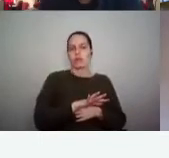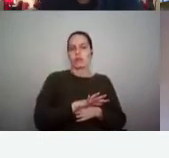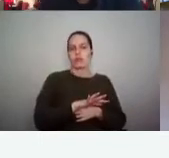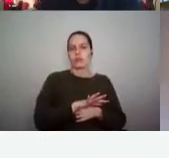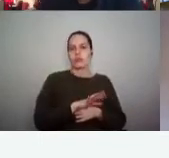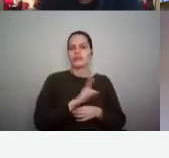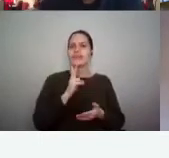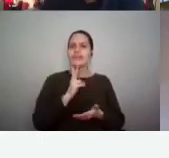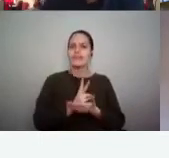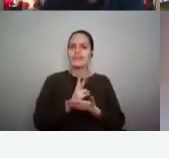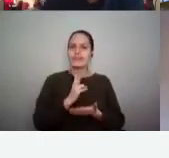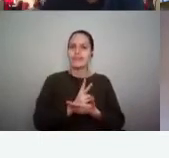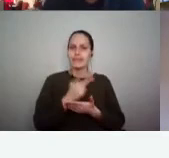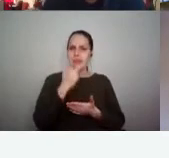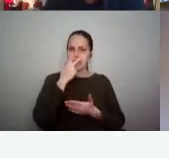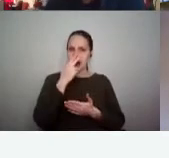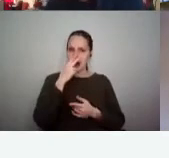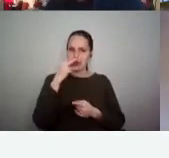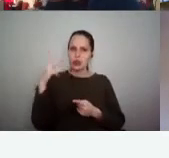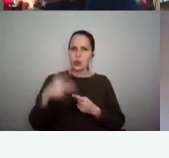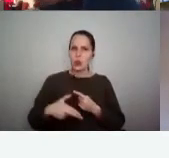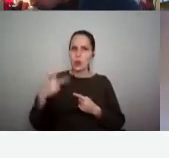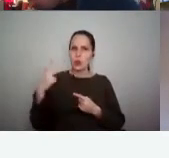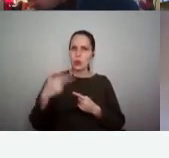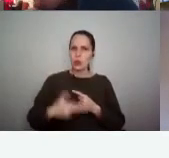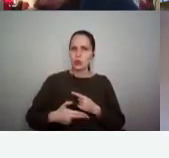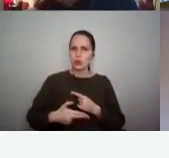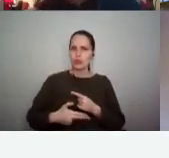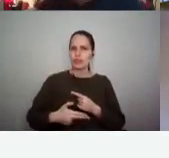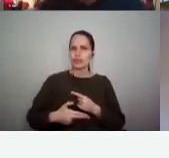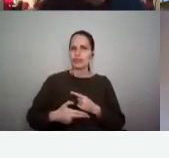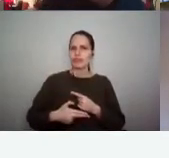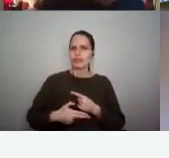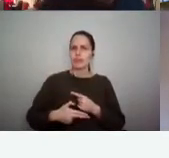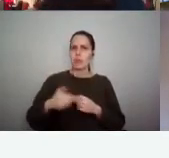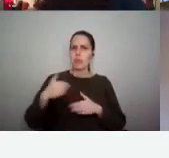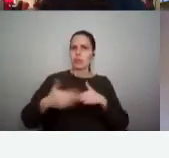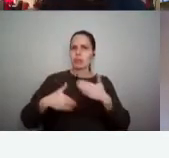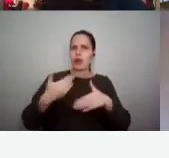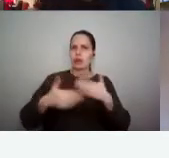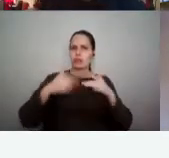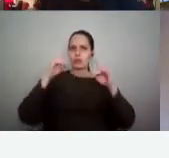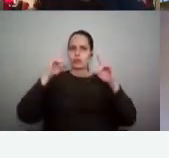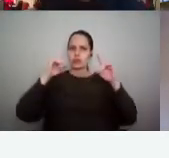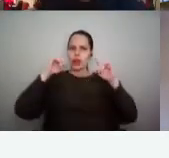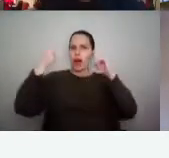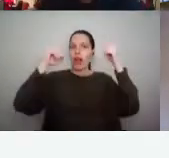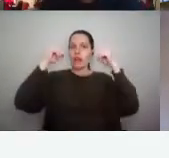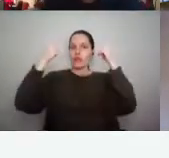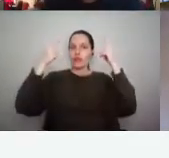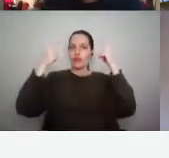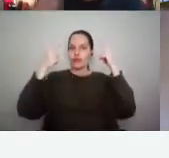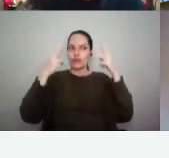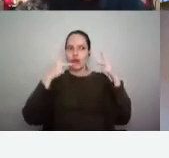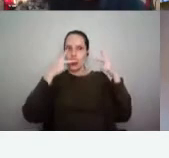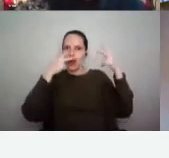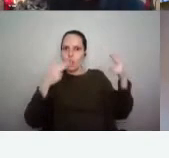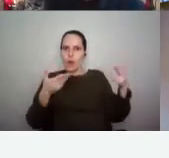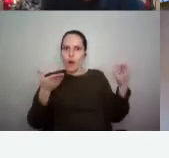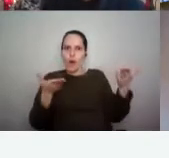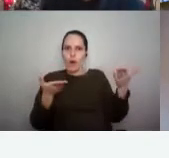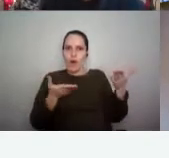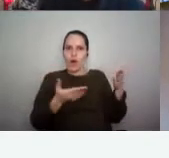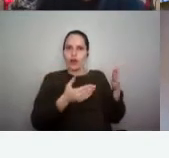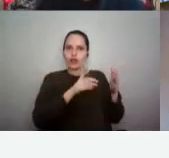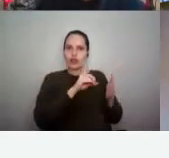sempre dificultou tanto processos criativos como esse do que o Diego aqui apresentou, né? Quais são